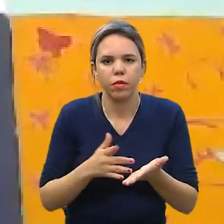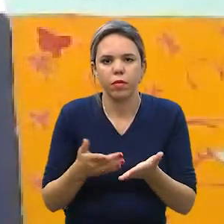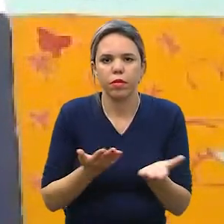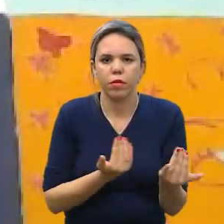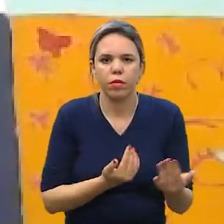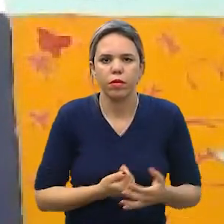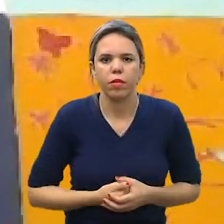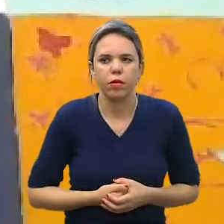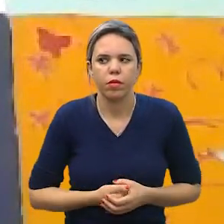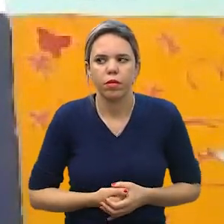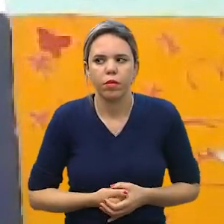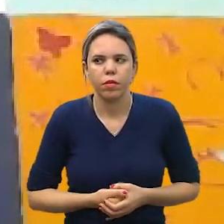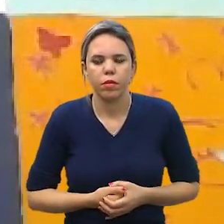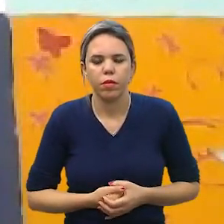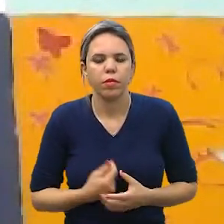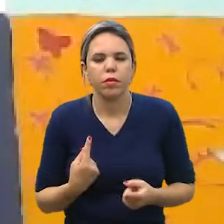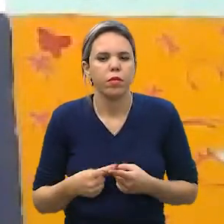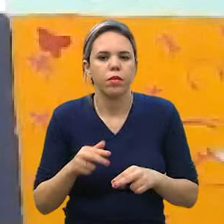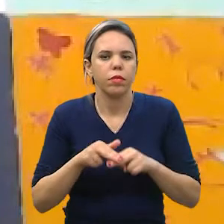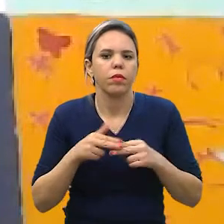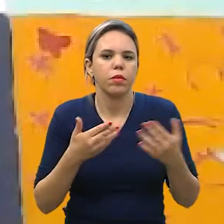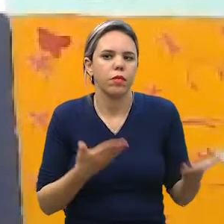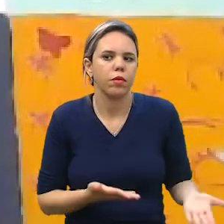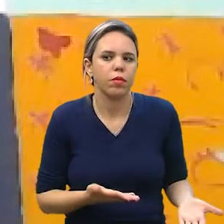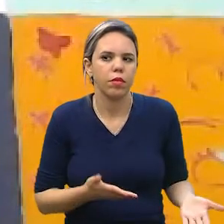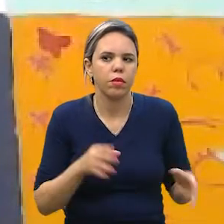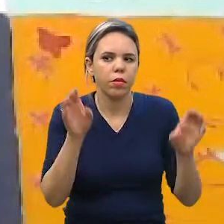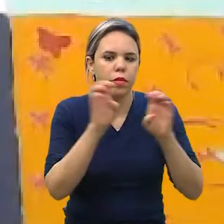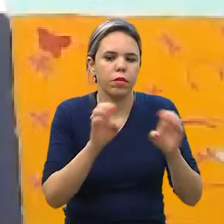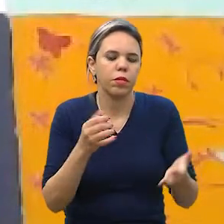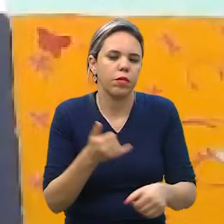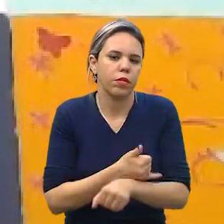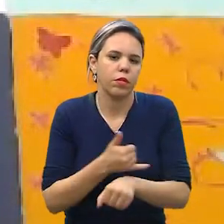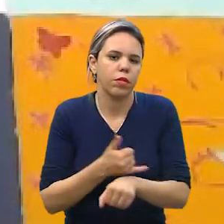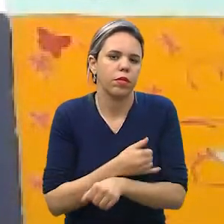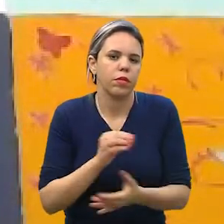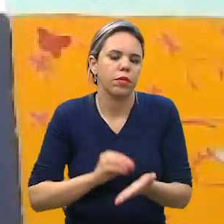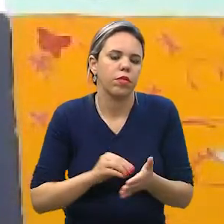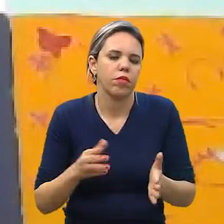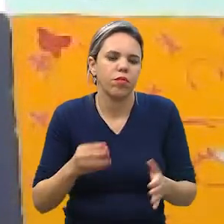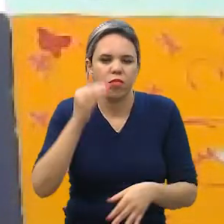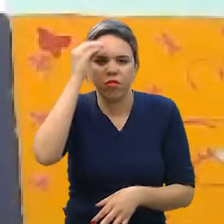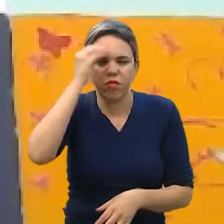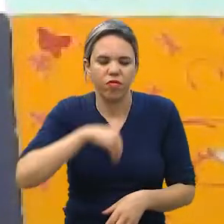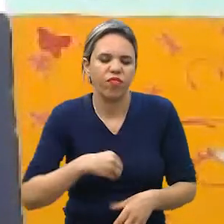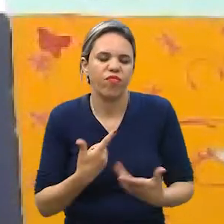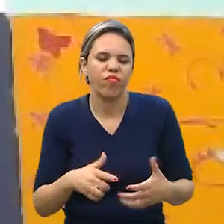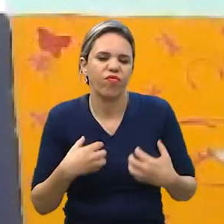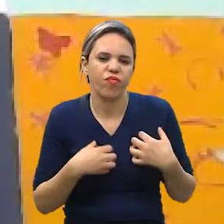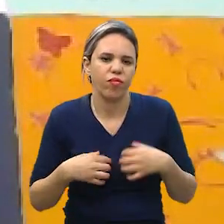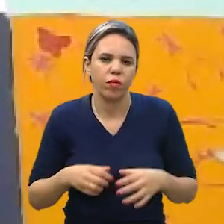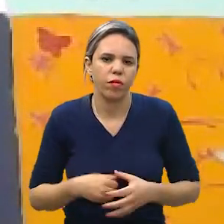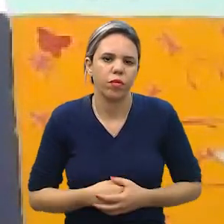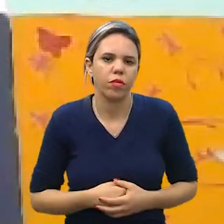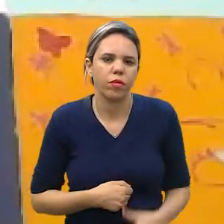os jovens, né? Por conta disso, de infraestrutura, de estarem desmotivados e tudo mais. Uhum. E